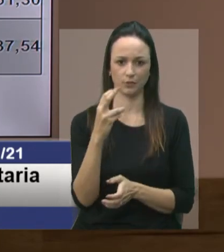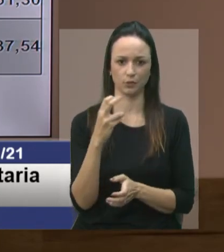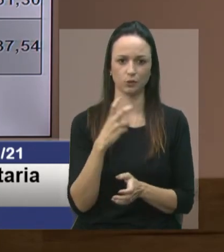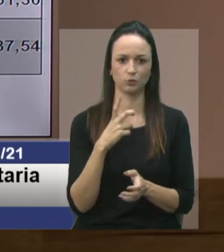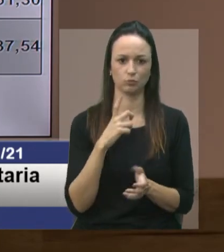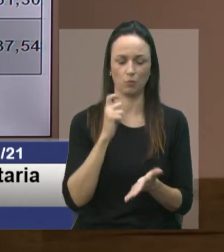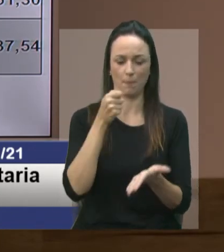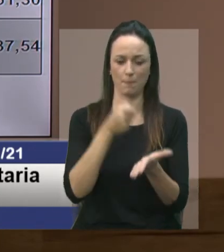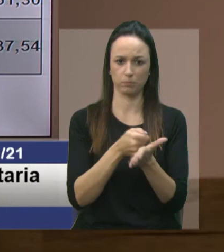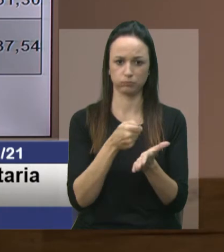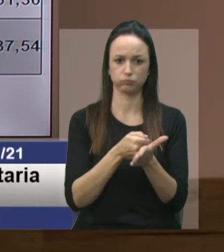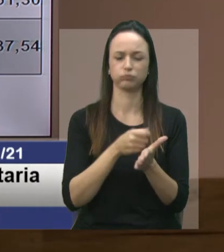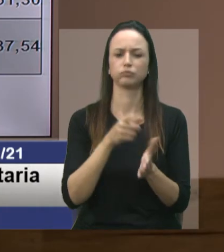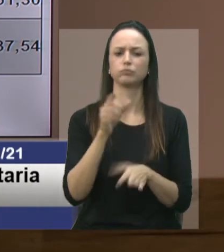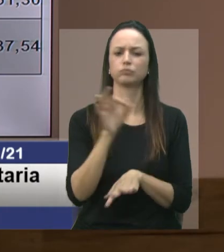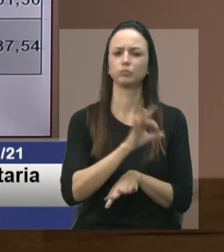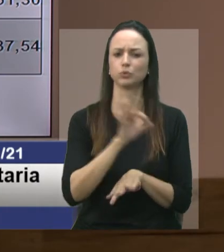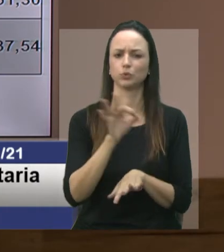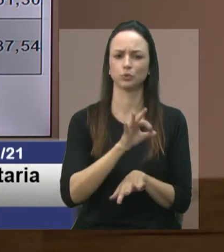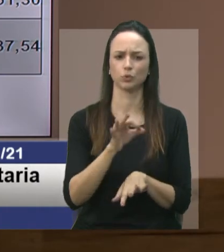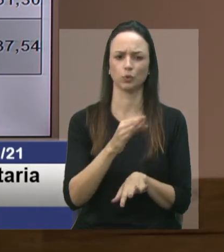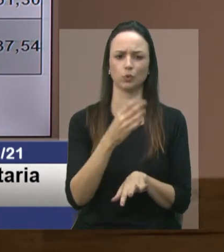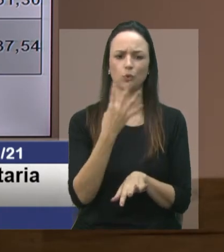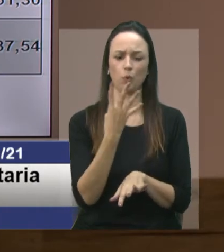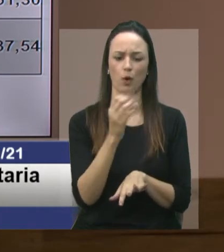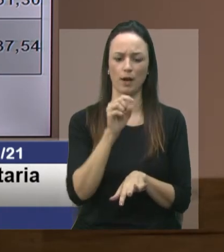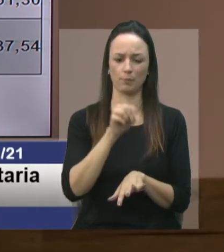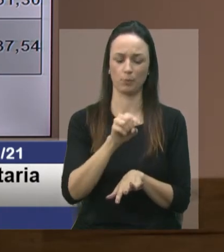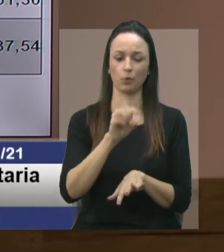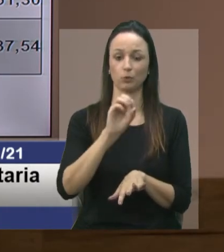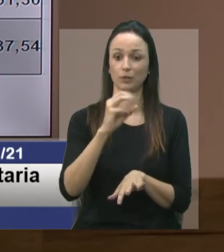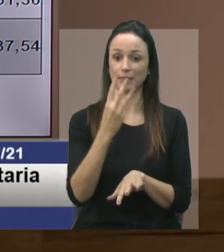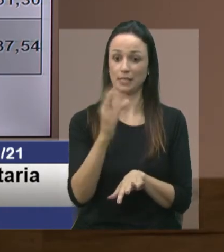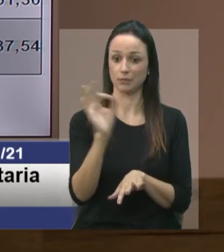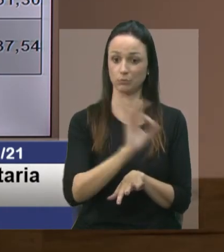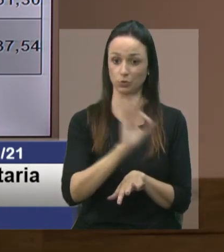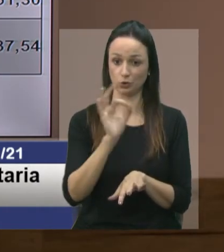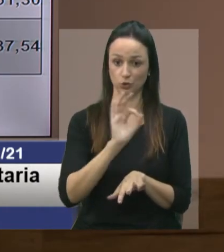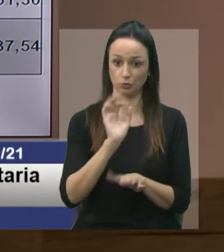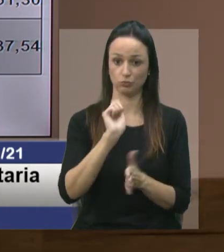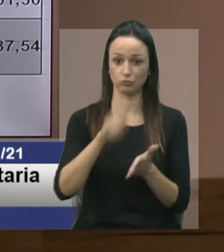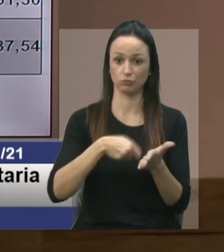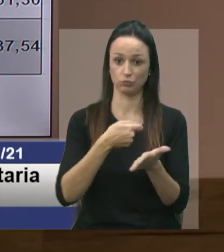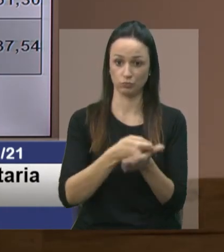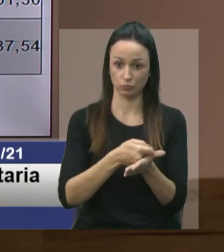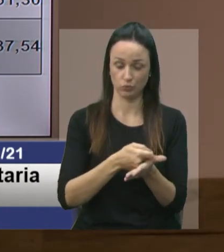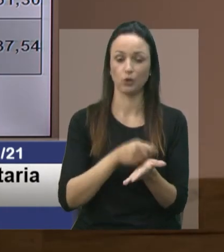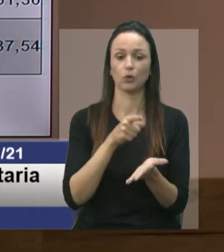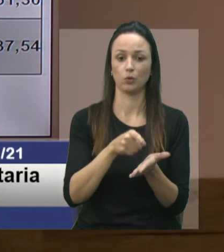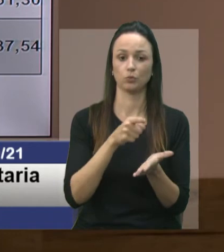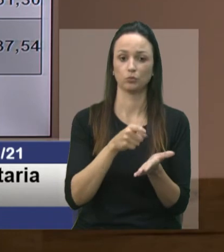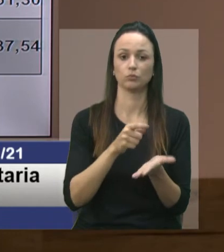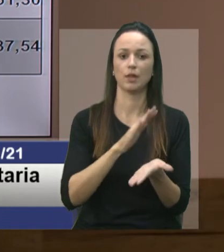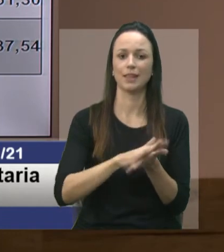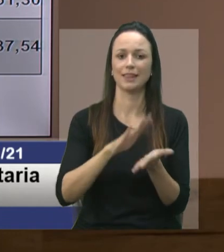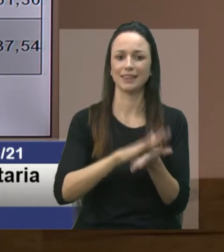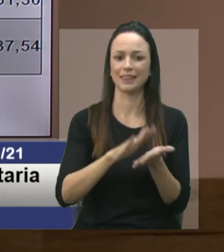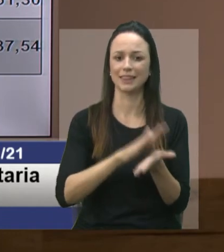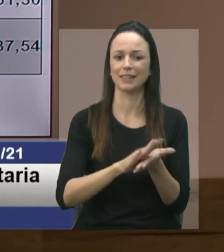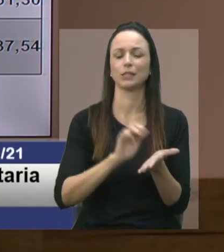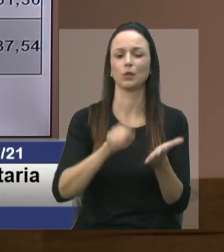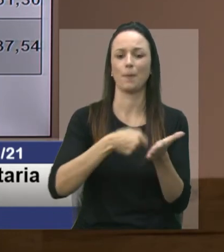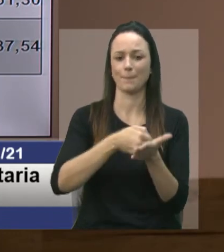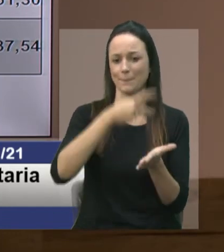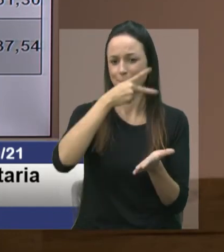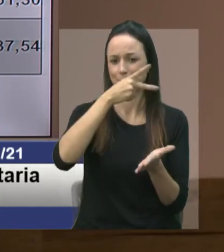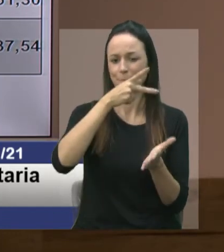exercício com um percentual de 40,3% da receita corrente líquida, correspondente a uma despesa líquida com